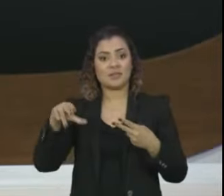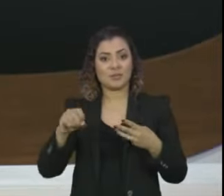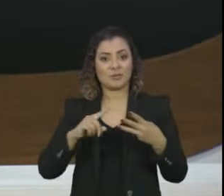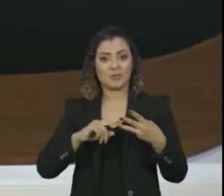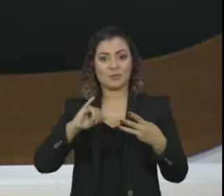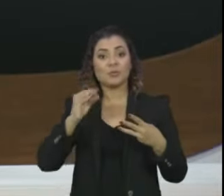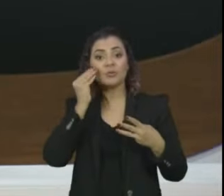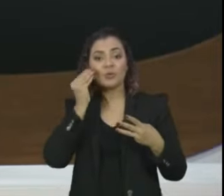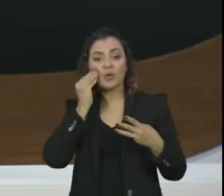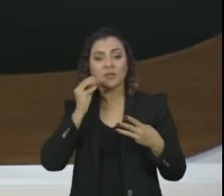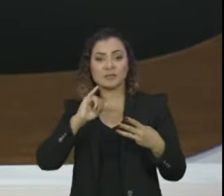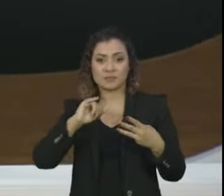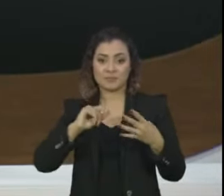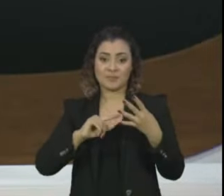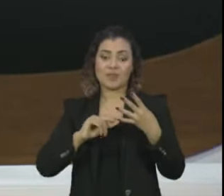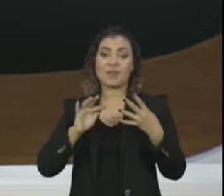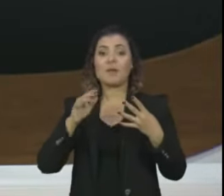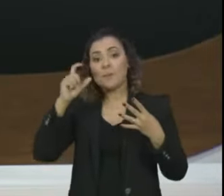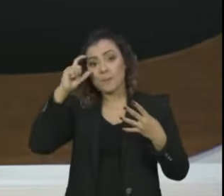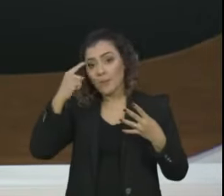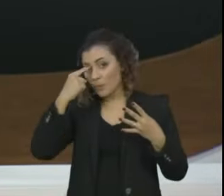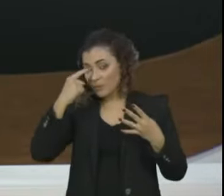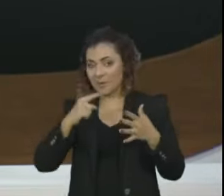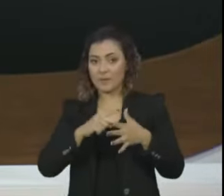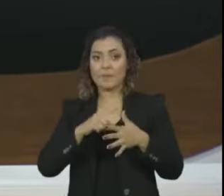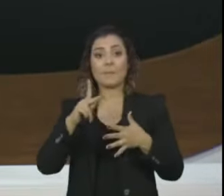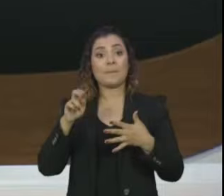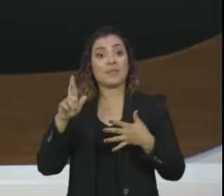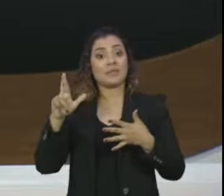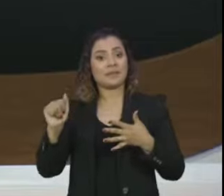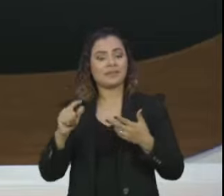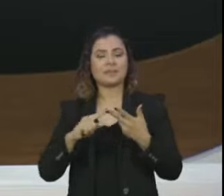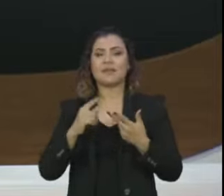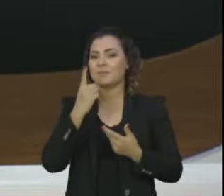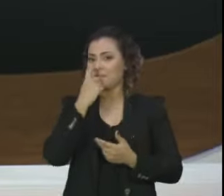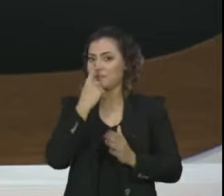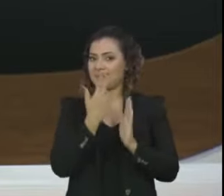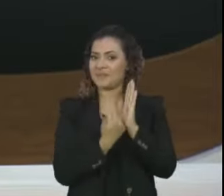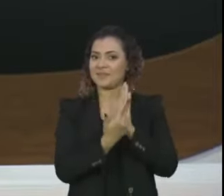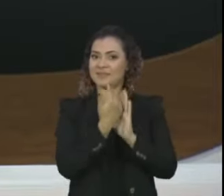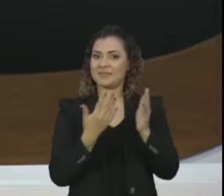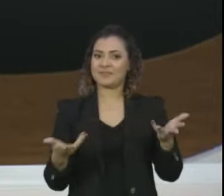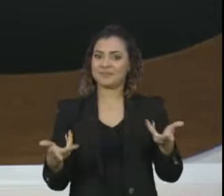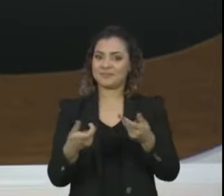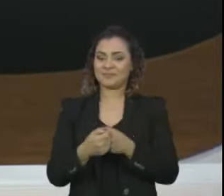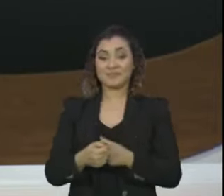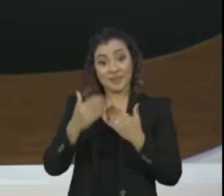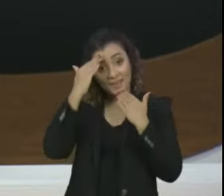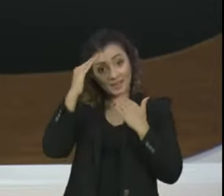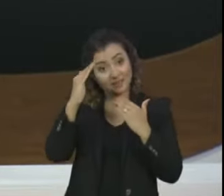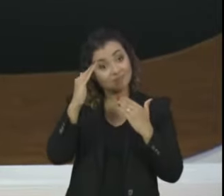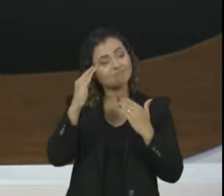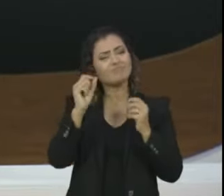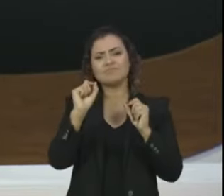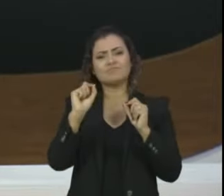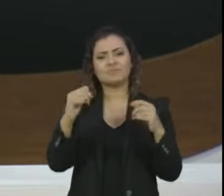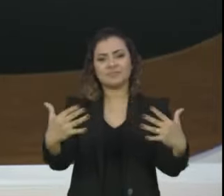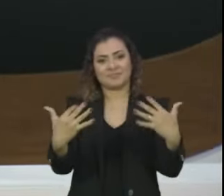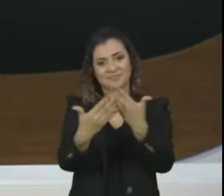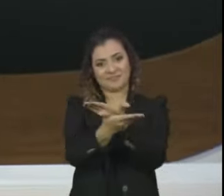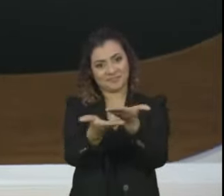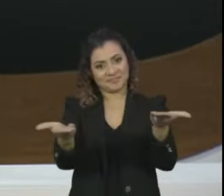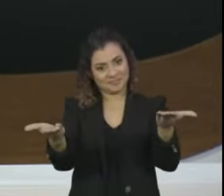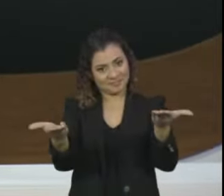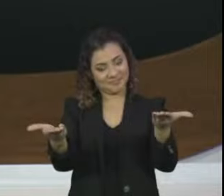a Joyce Ribeiro Luiz Felipe Pondé a Patricia zorzan tinha o nosso Paulo Caruso agradeço sobretudo a você